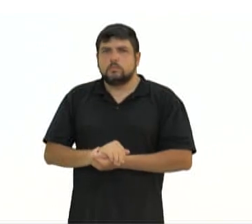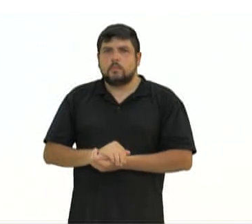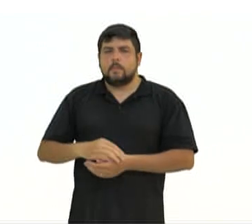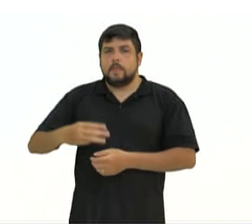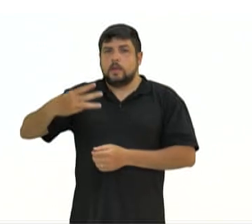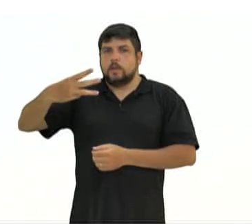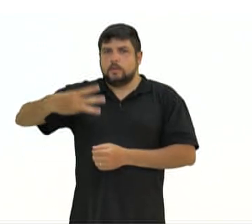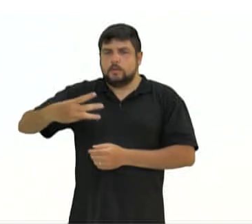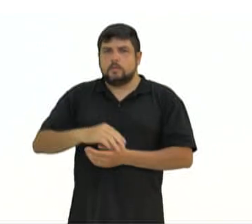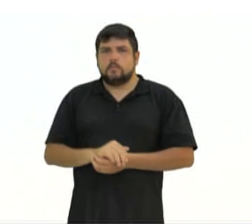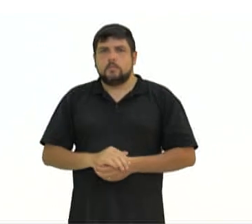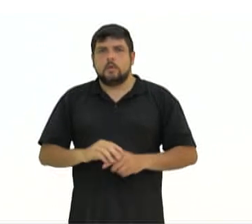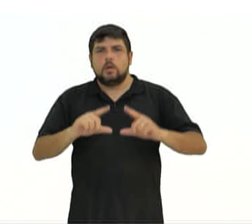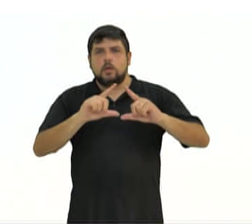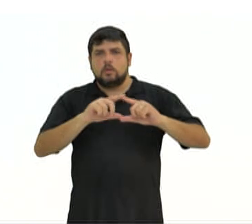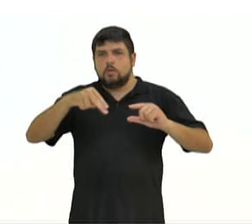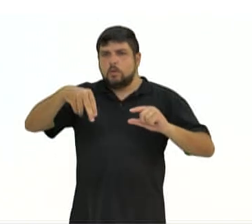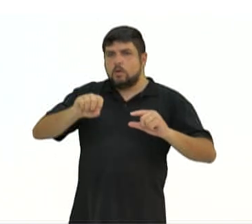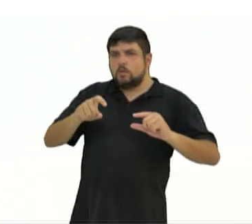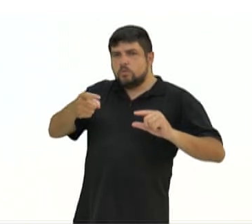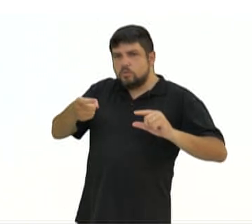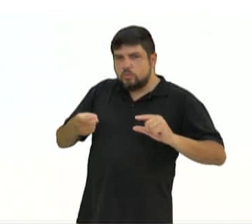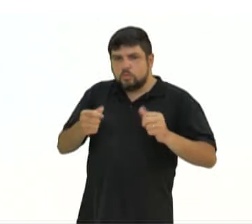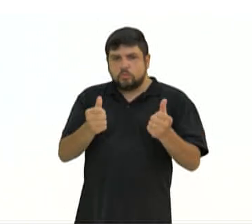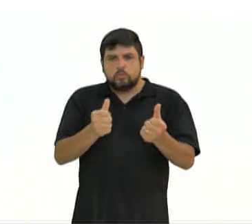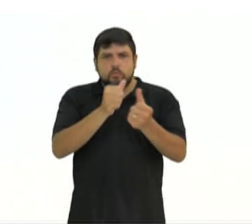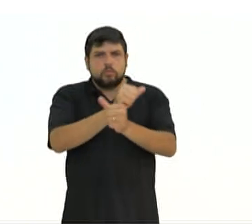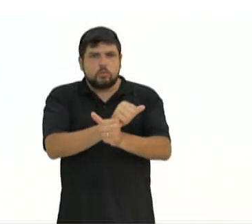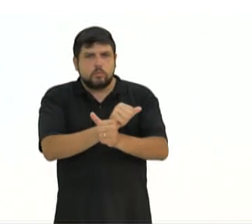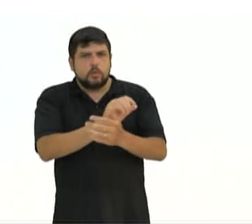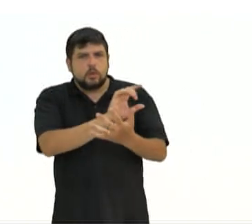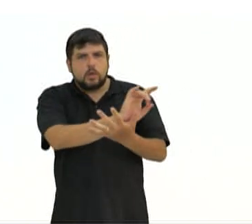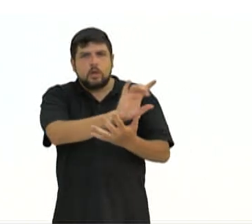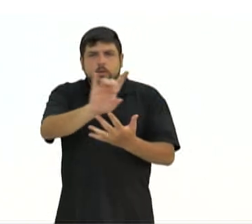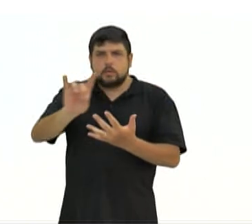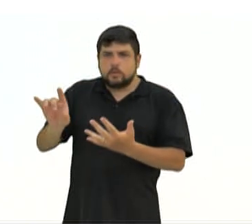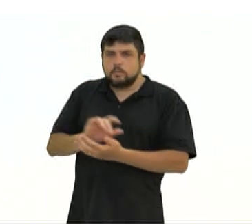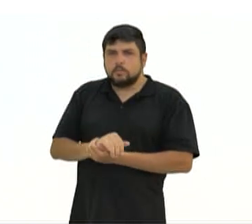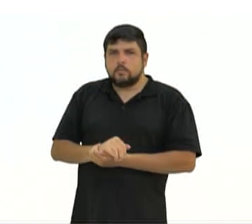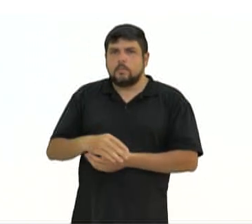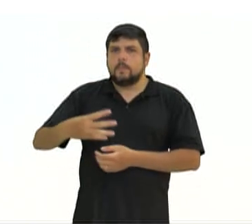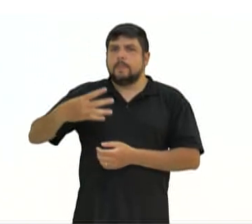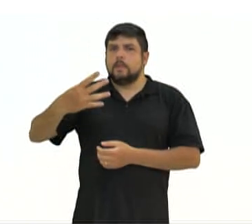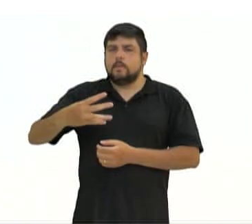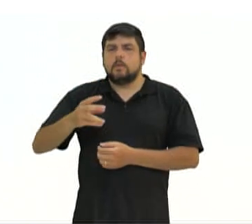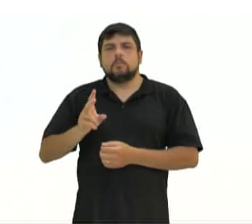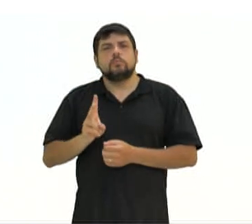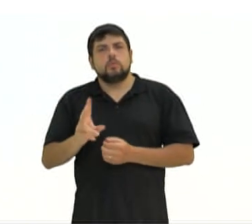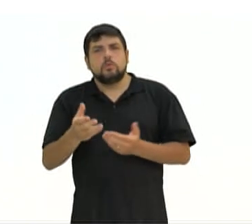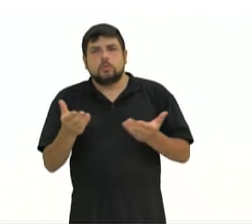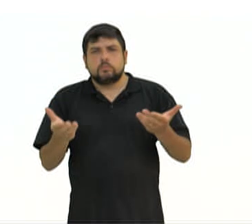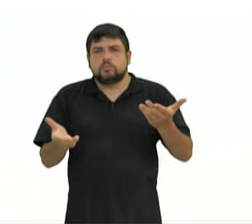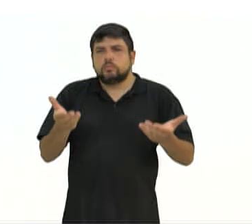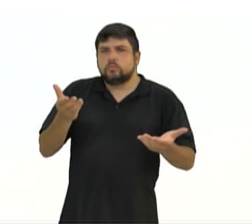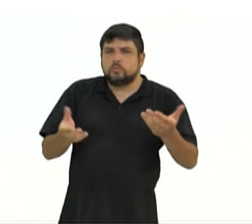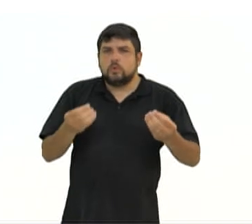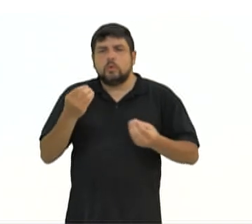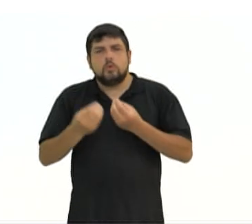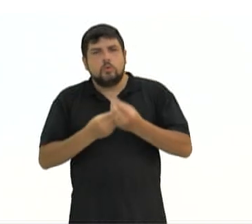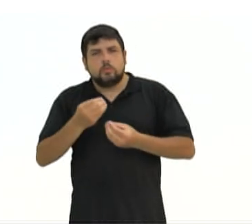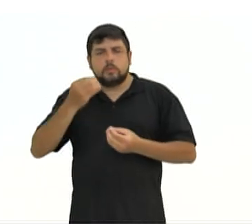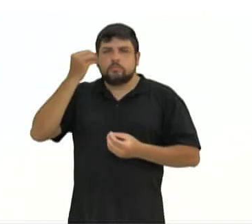os valores do delta NOx pelo coeficiente das substâncias. E quarto passo, continuar o balanceamento pelo método das